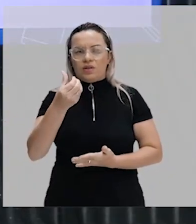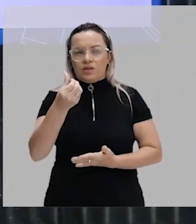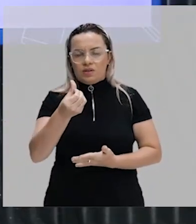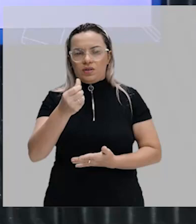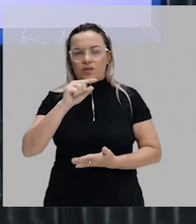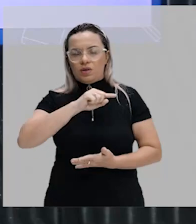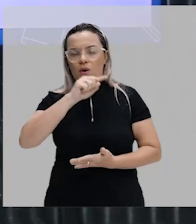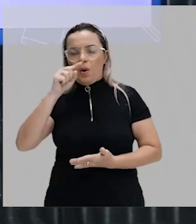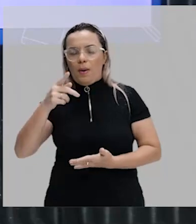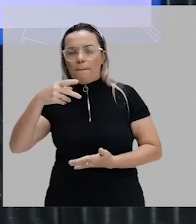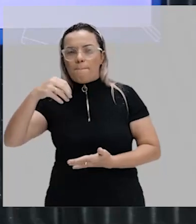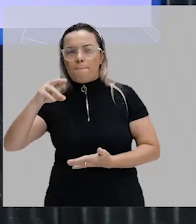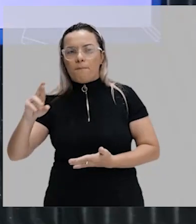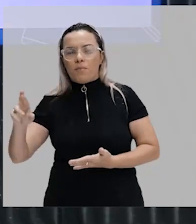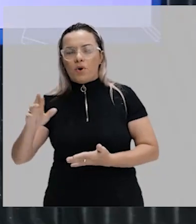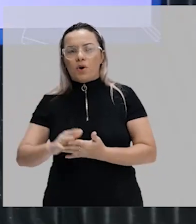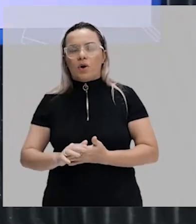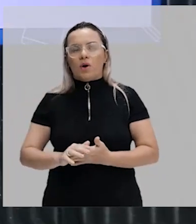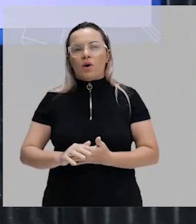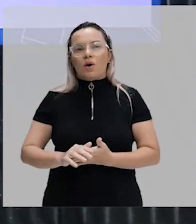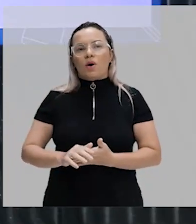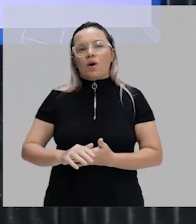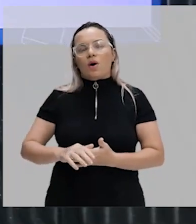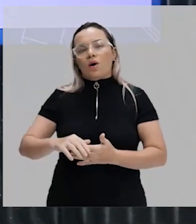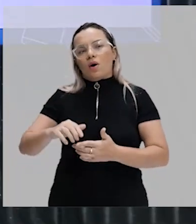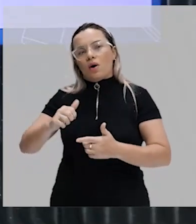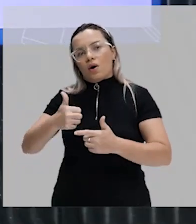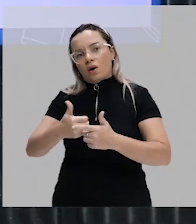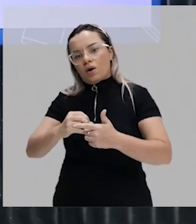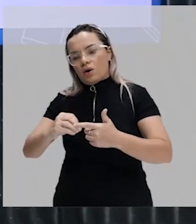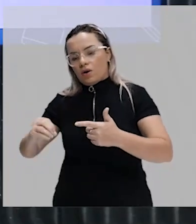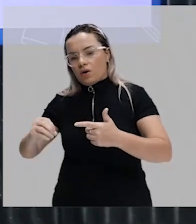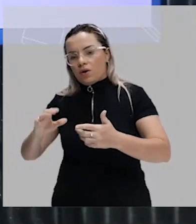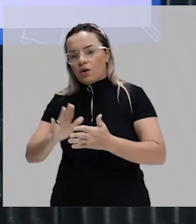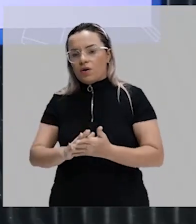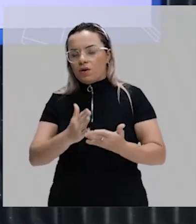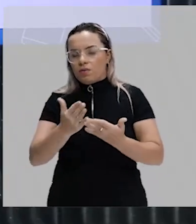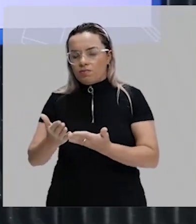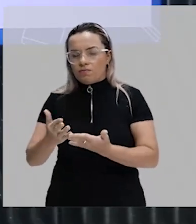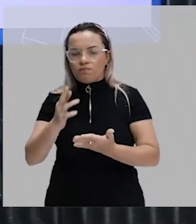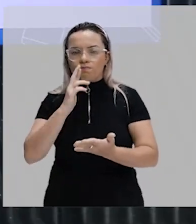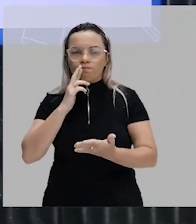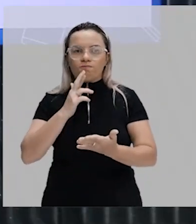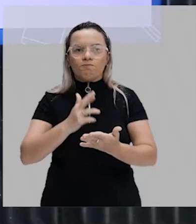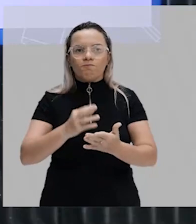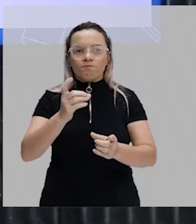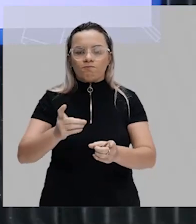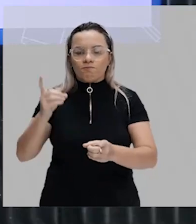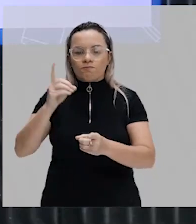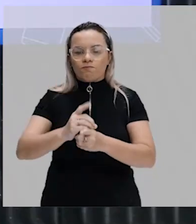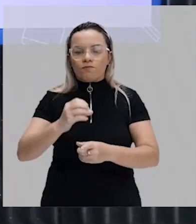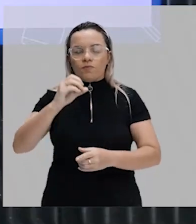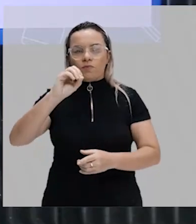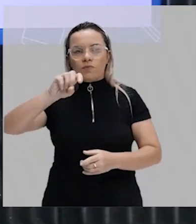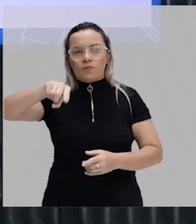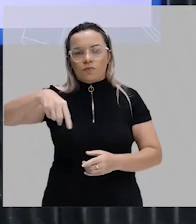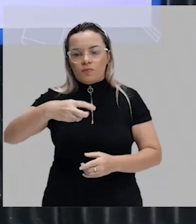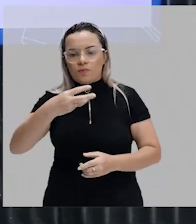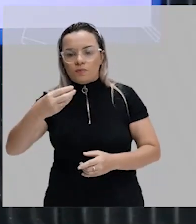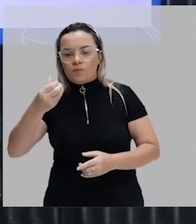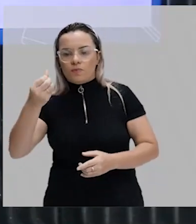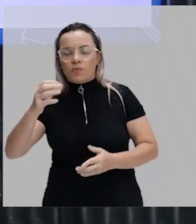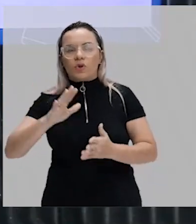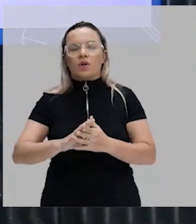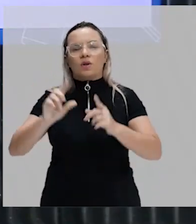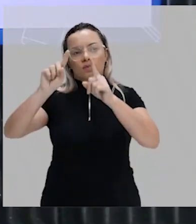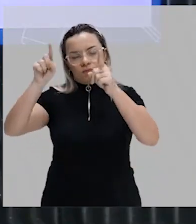no caso aqui? Então, 36 dividido por 100 é a mesma coisa que 0,36. E agora, nós